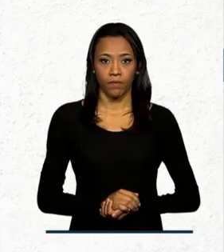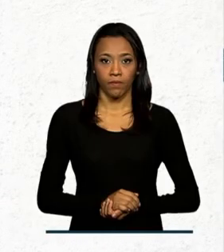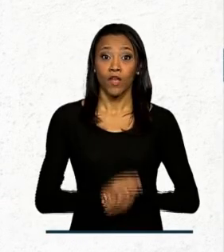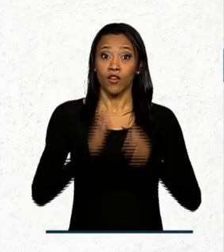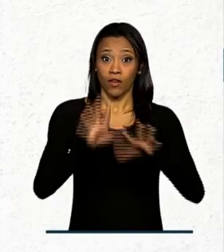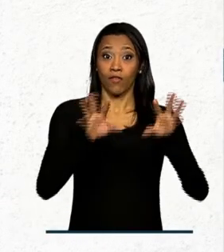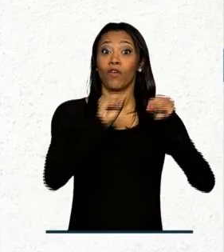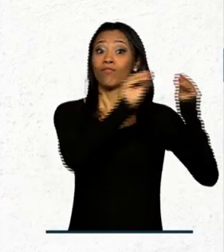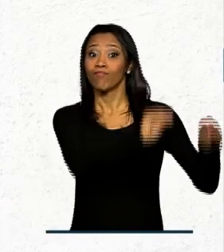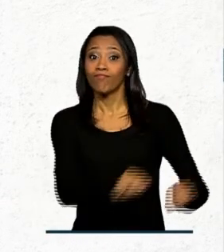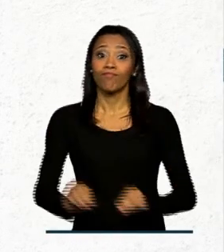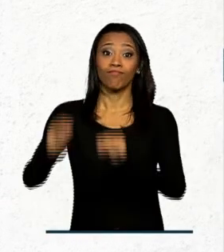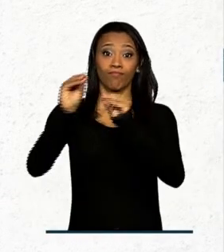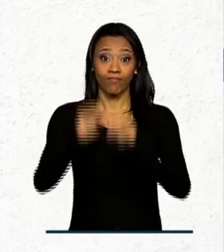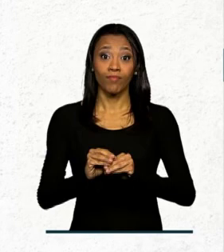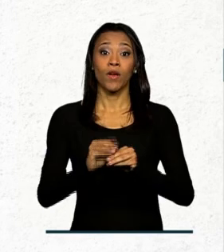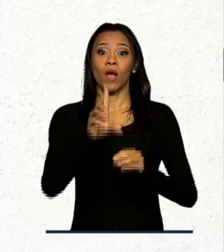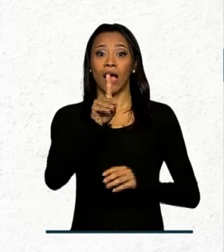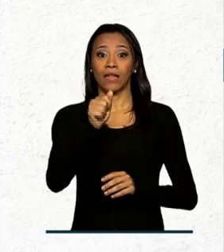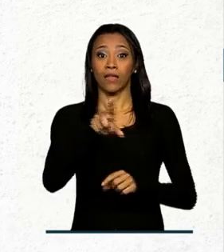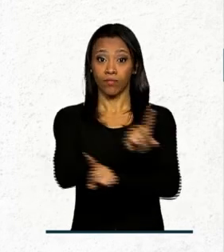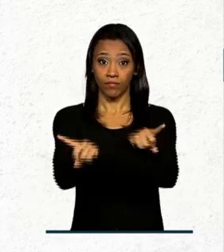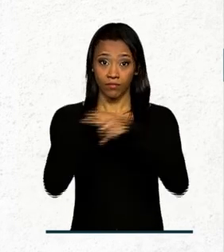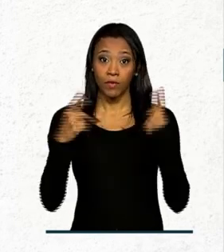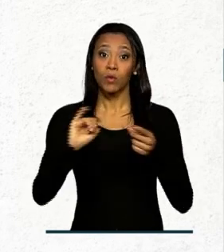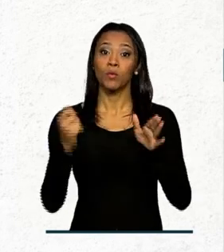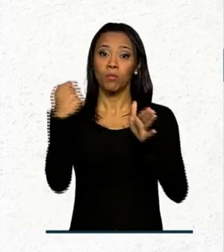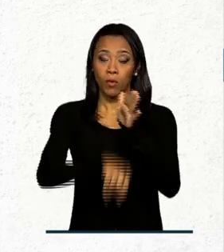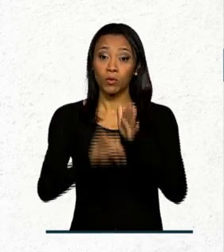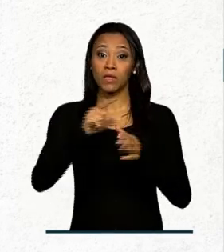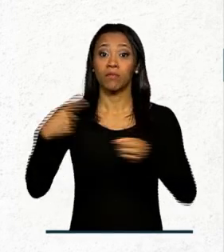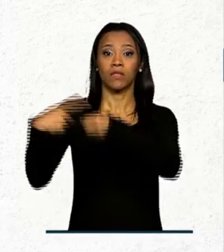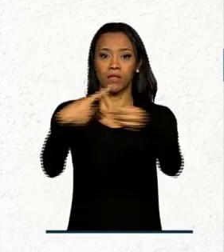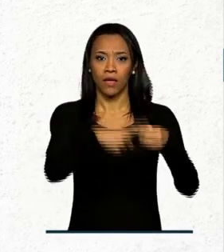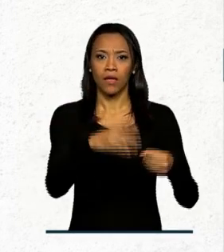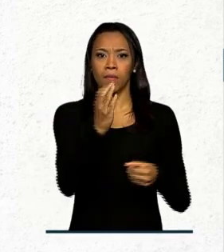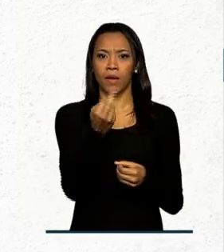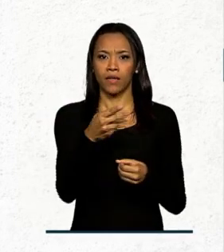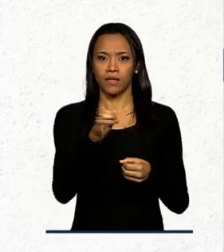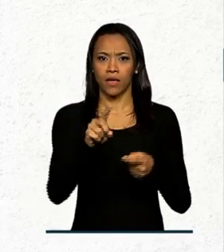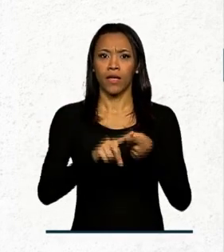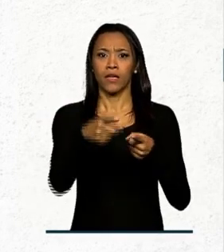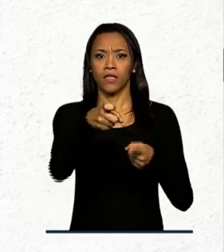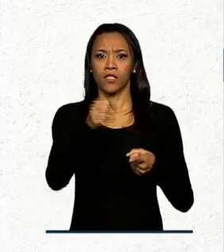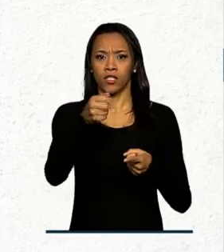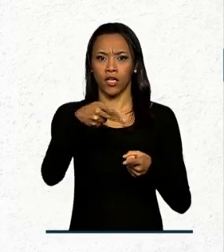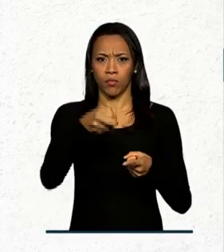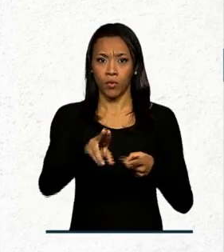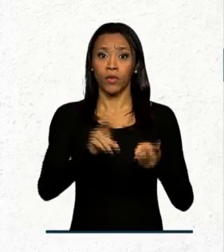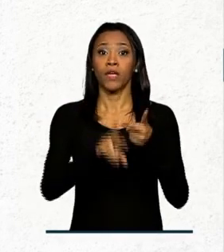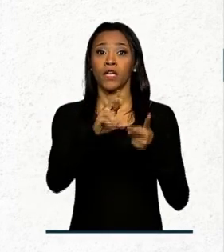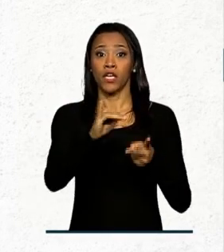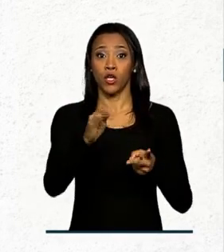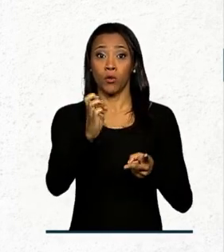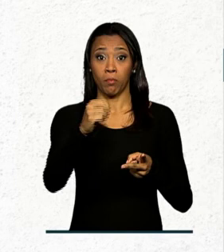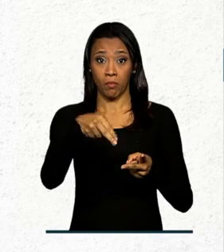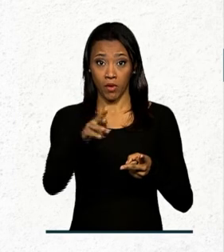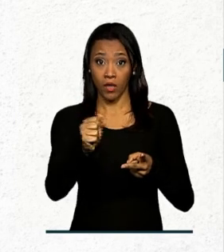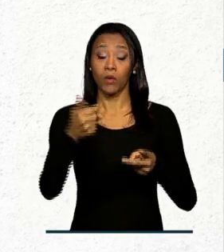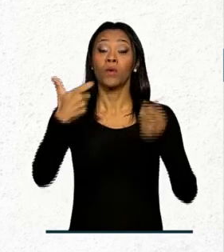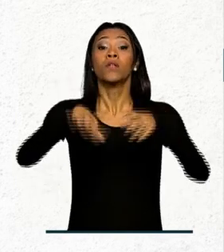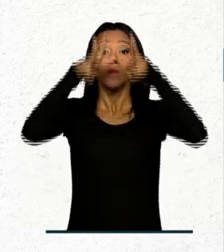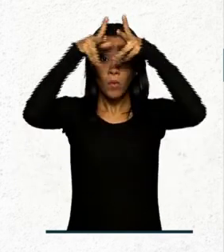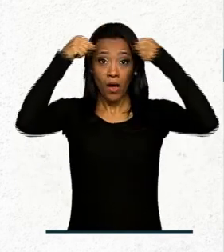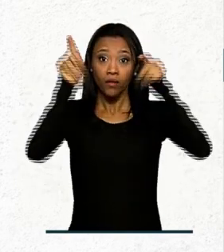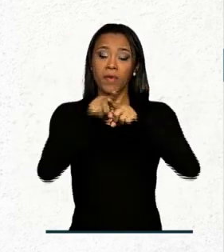Foi prorrogado o prazo de vencimento do Imposto Simples nas cidades de Brasiléia, Chapuri e Rio Branco, no Acre. As